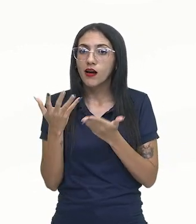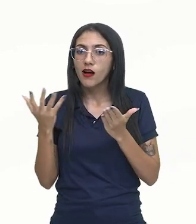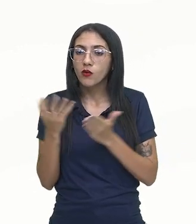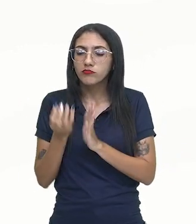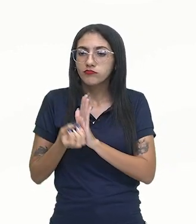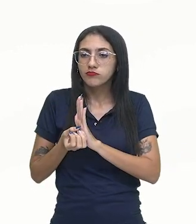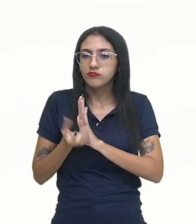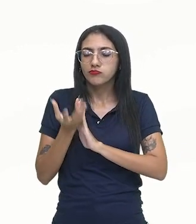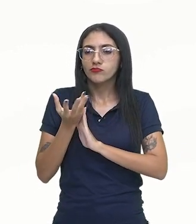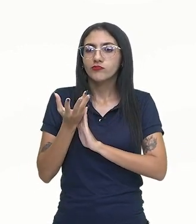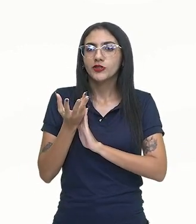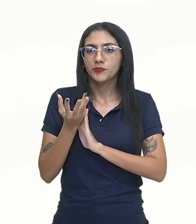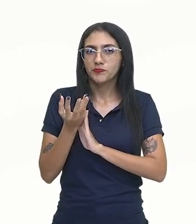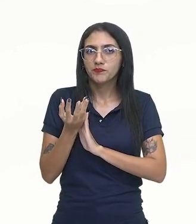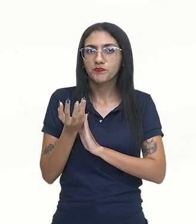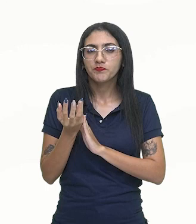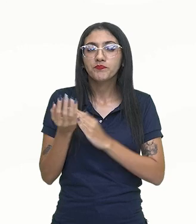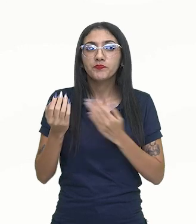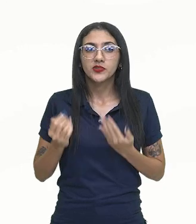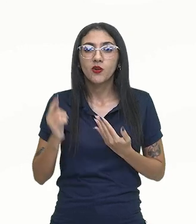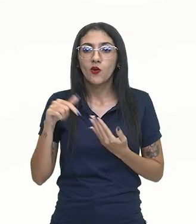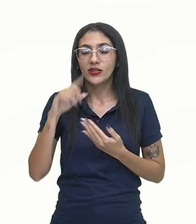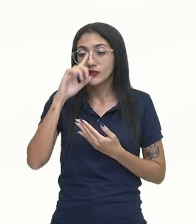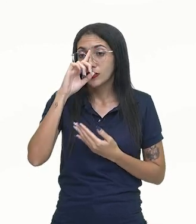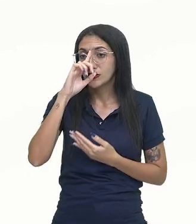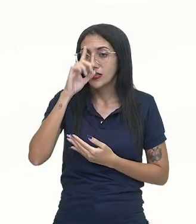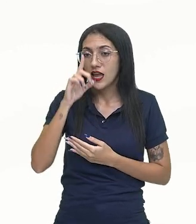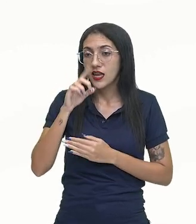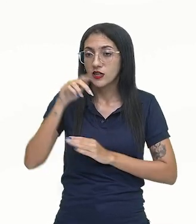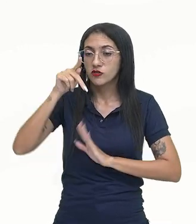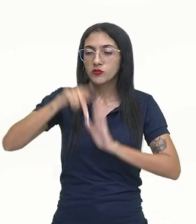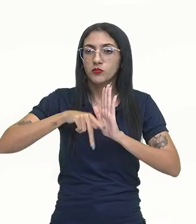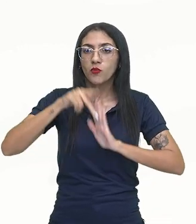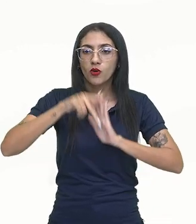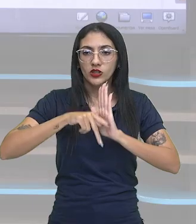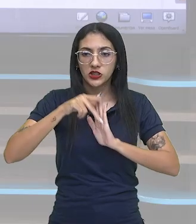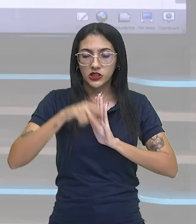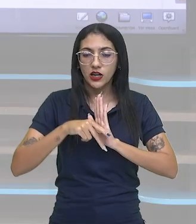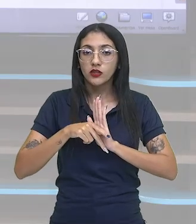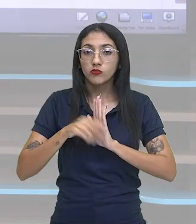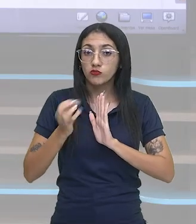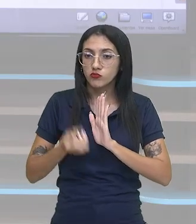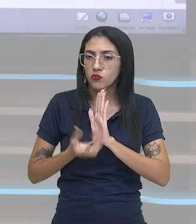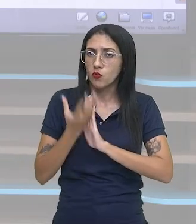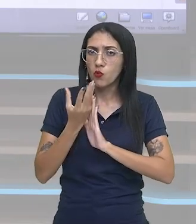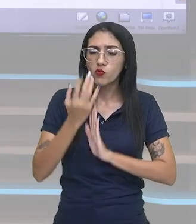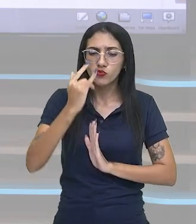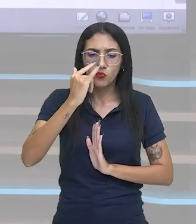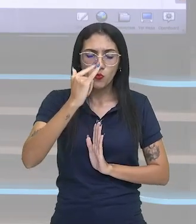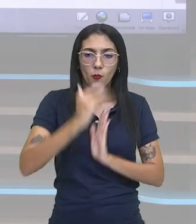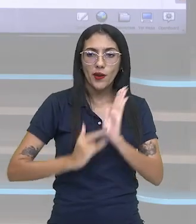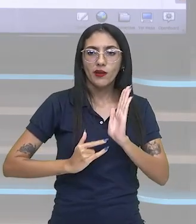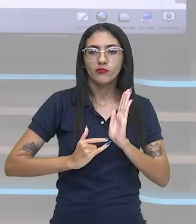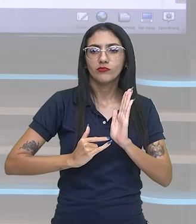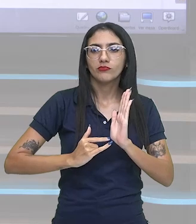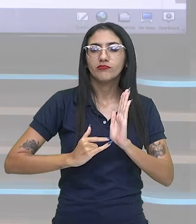do plano, que é quando esse plano diretor ele se torna um texto legal, produzido,